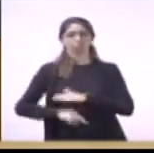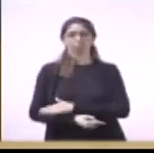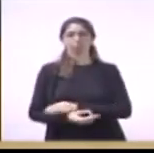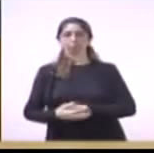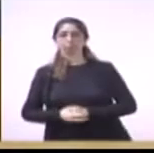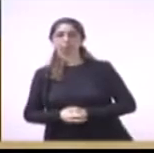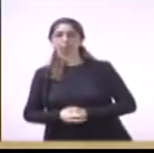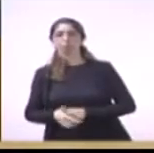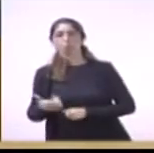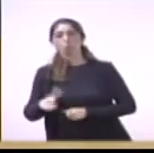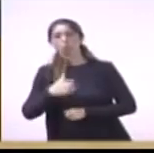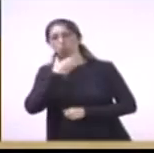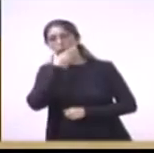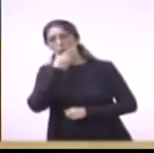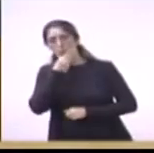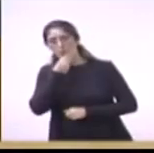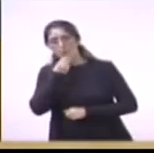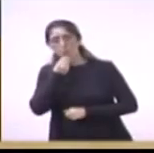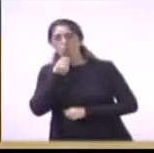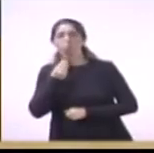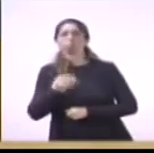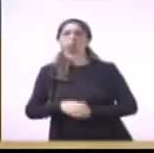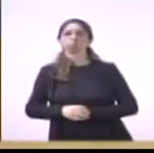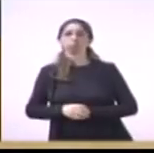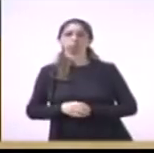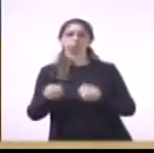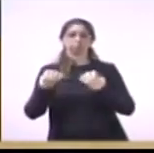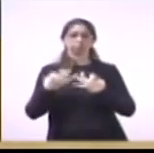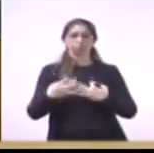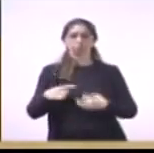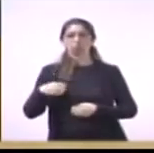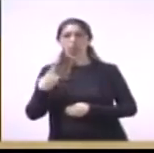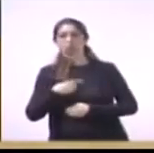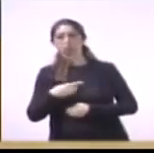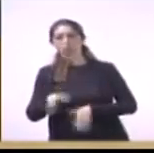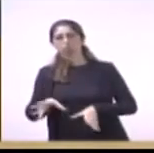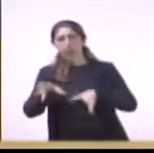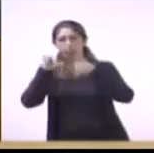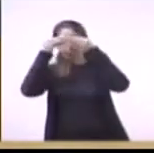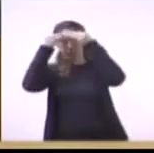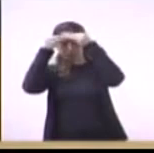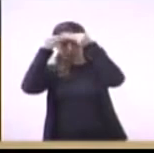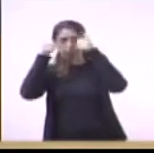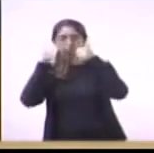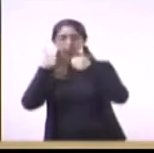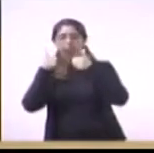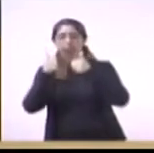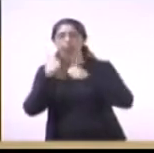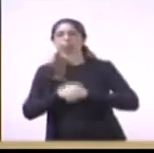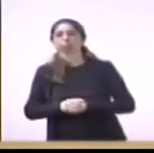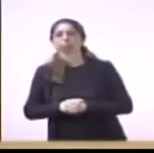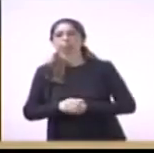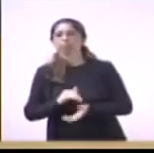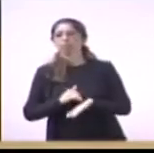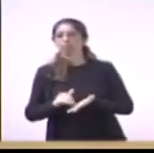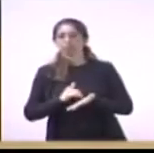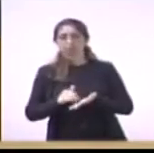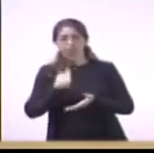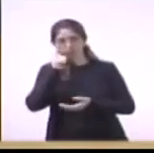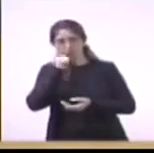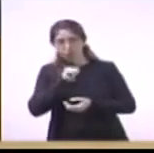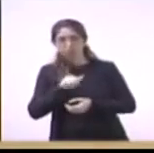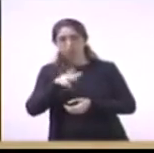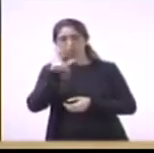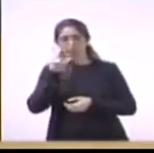André e outras pessoas tinham, né? Mas, na mesma hora que entramos em contato com a secretária e com o prefeito, foi atendido